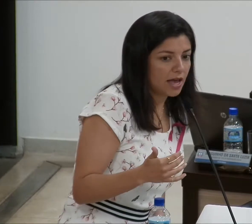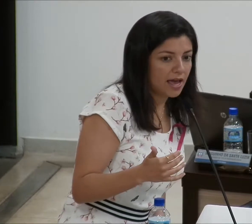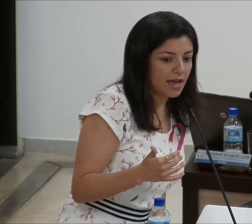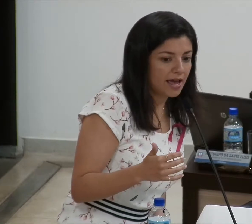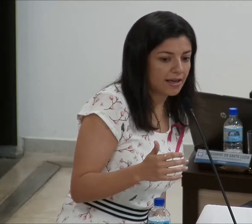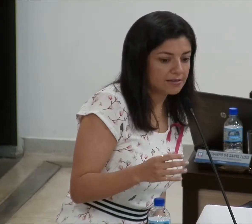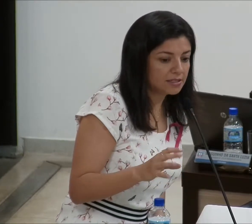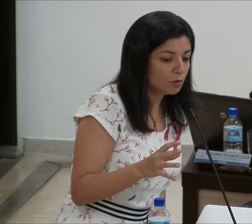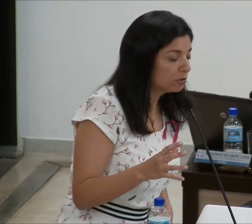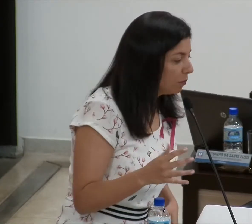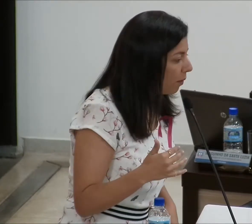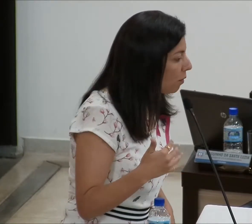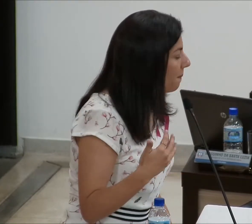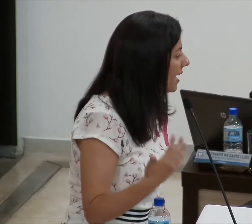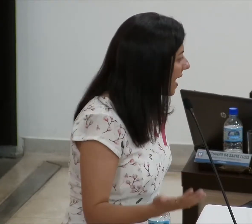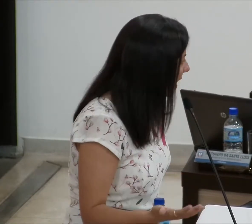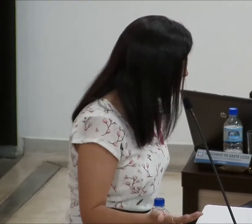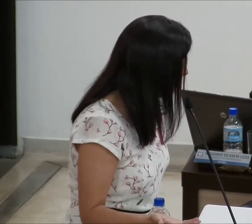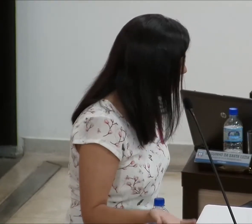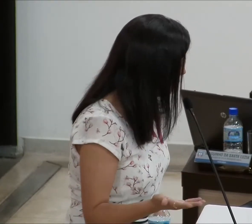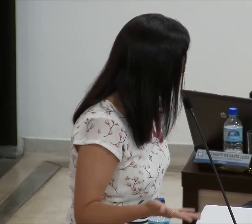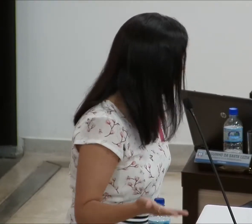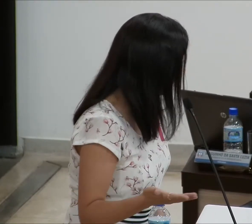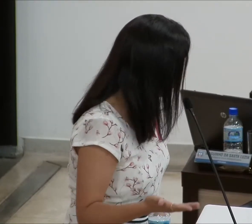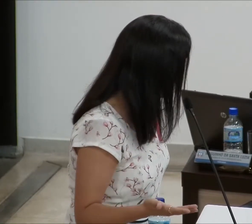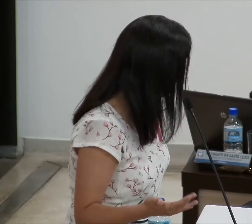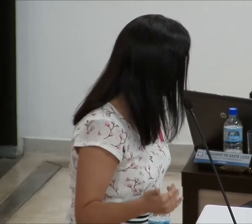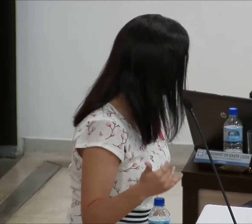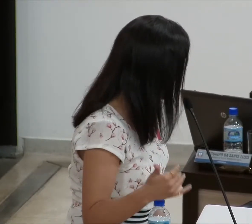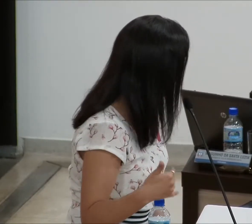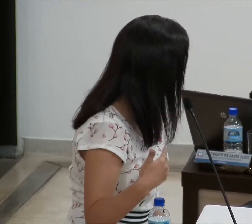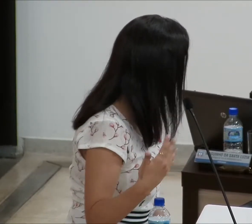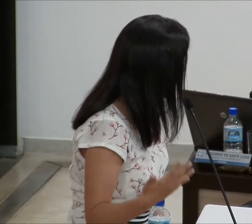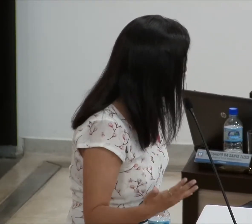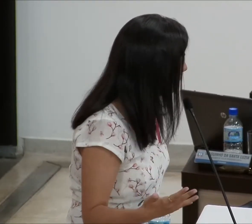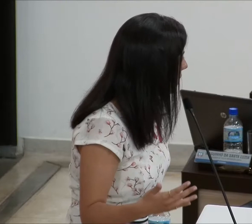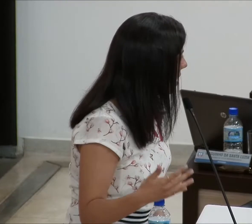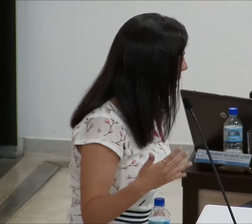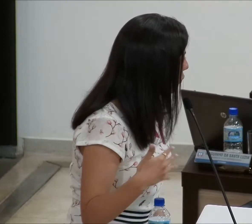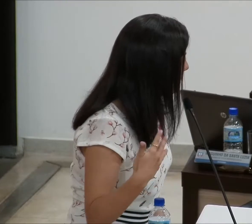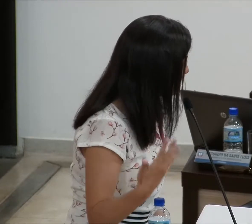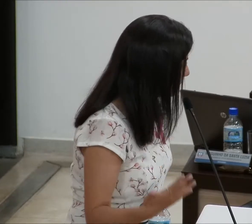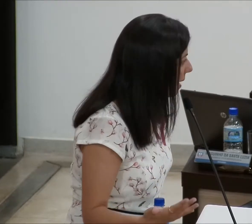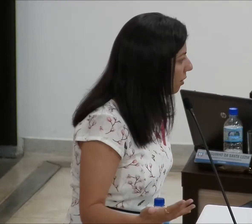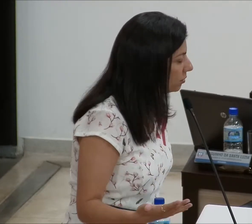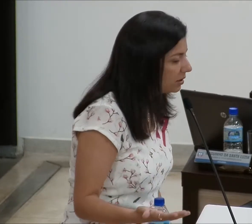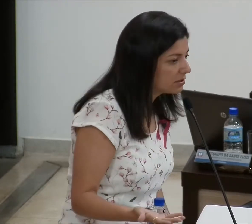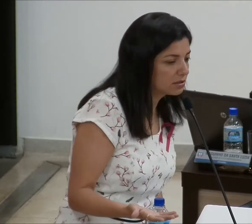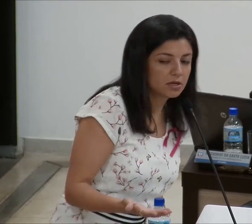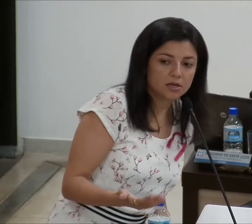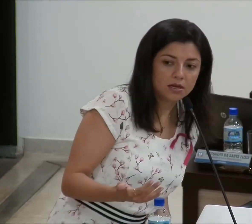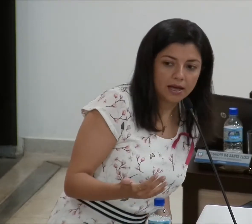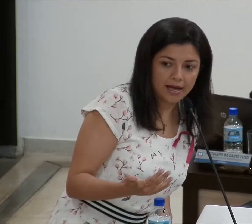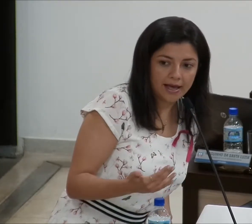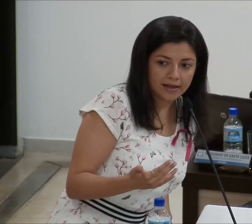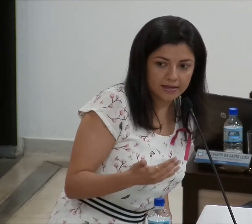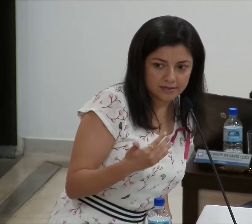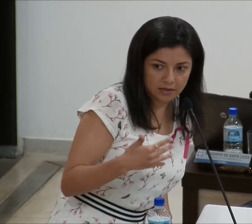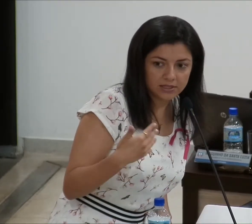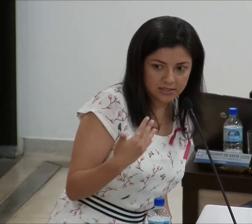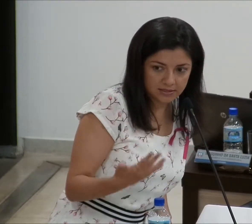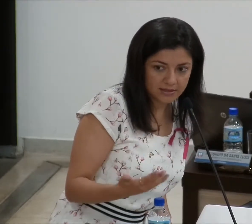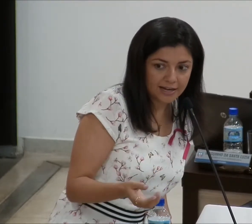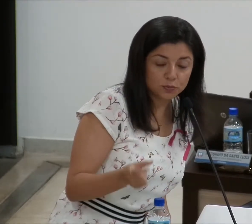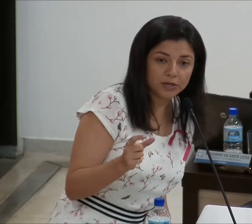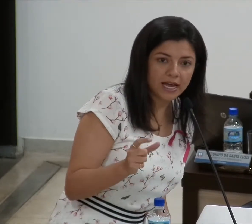qual se encontra um pouco parada hoje no Executivo. Eles já colocaram algumas pautas que